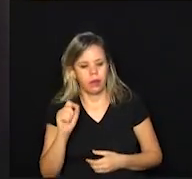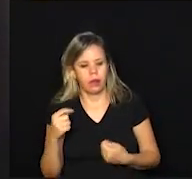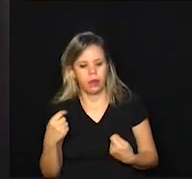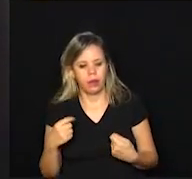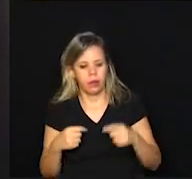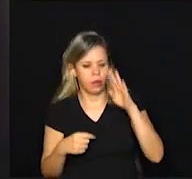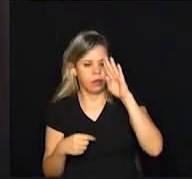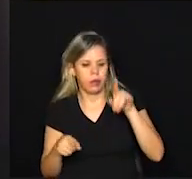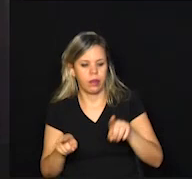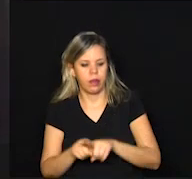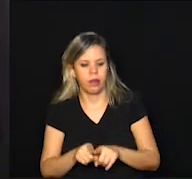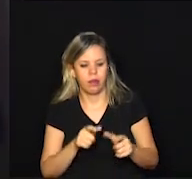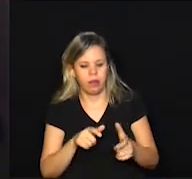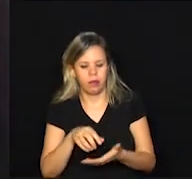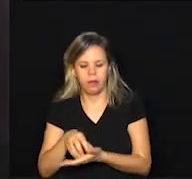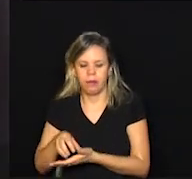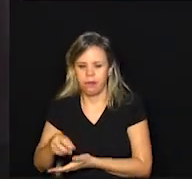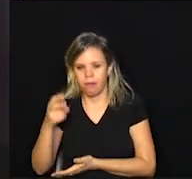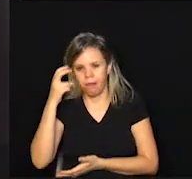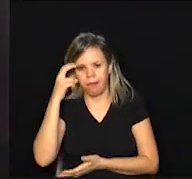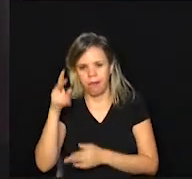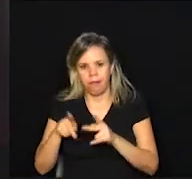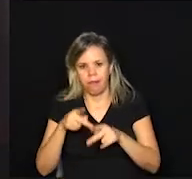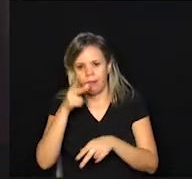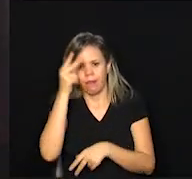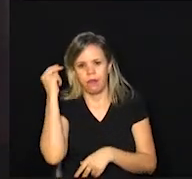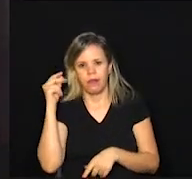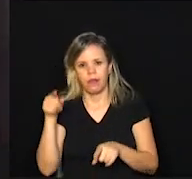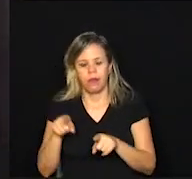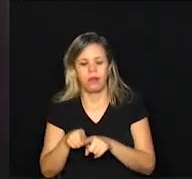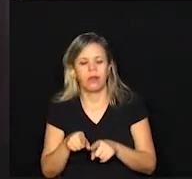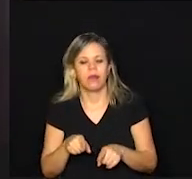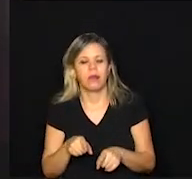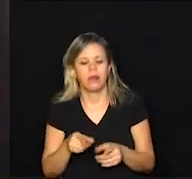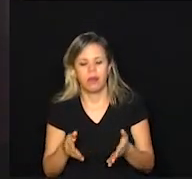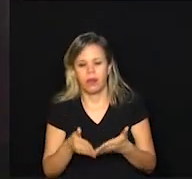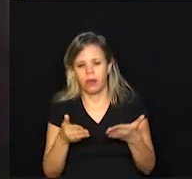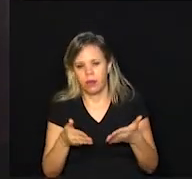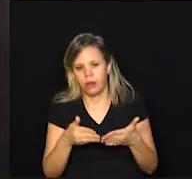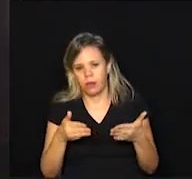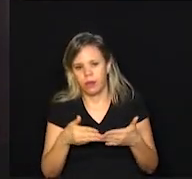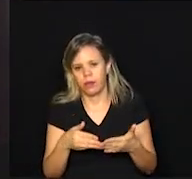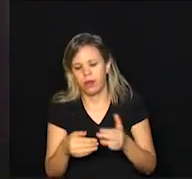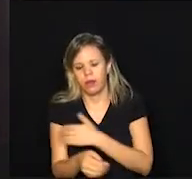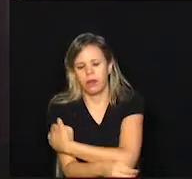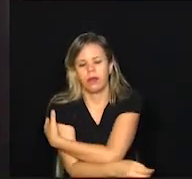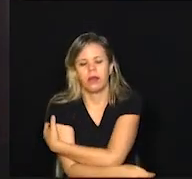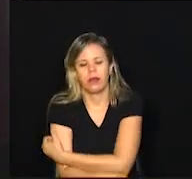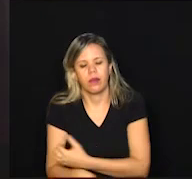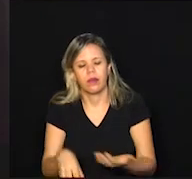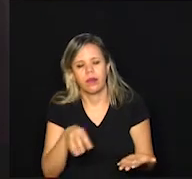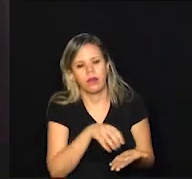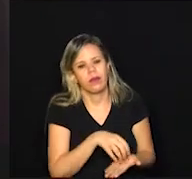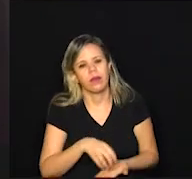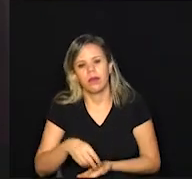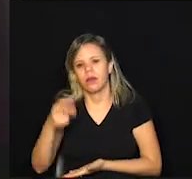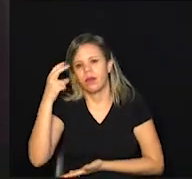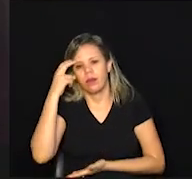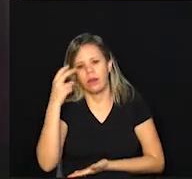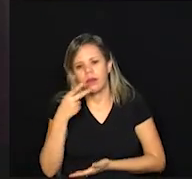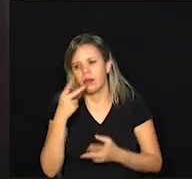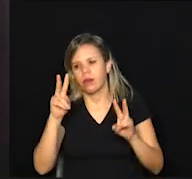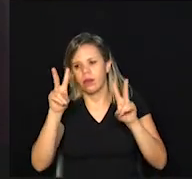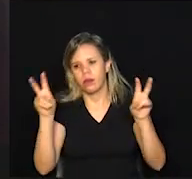principalmente os espaços de cultura popular dos espaços da cultura periférica os espaços da cultura que